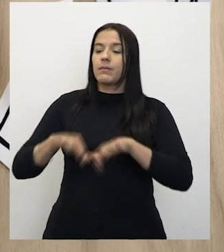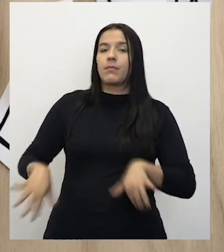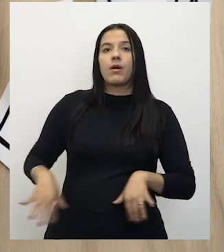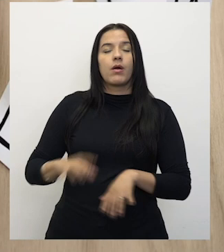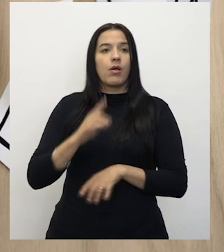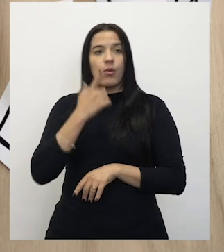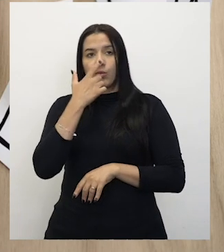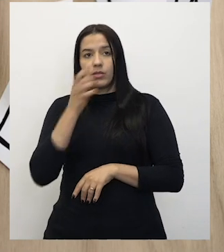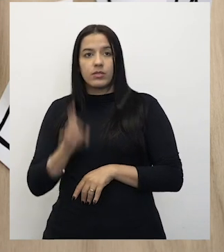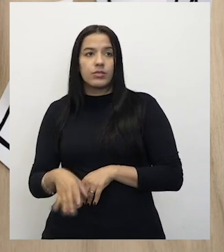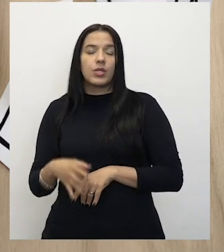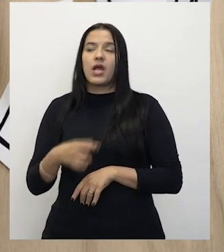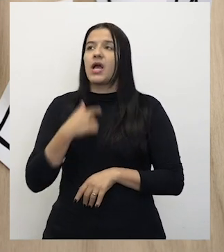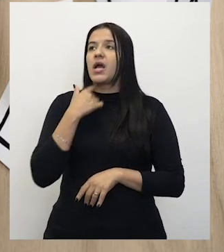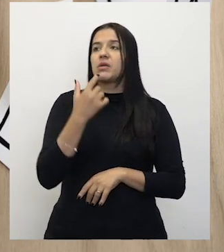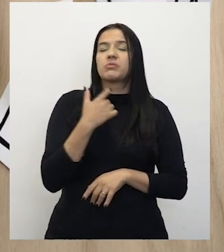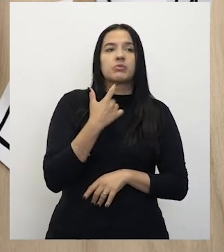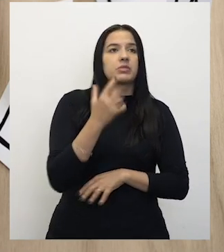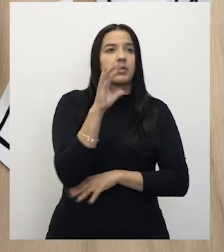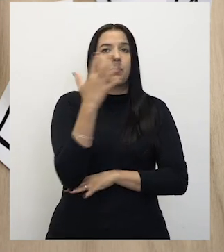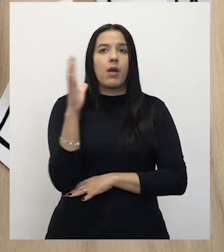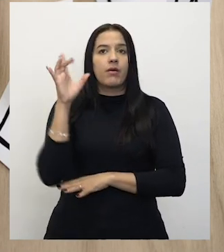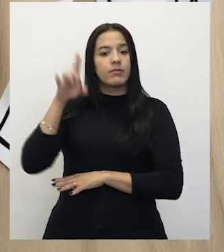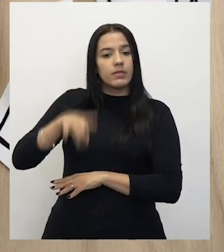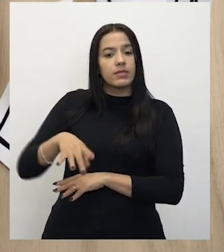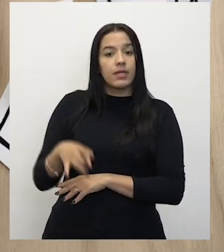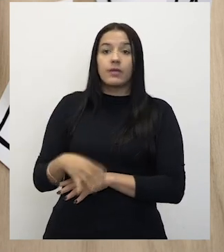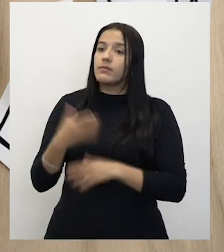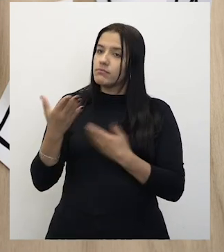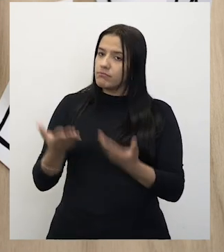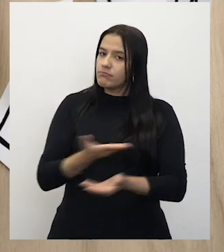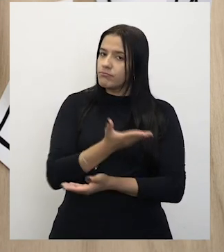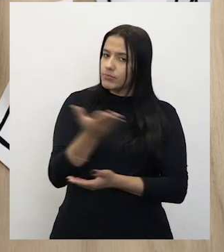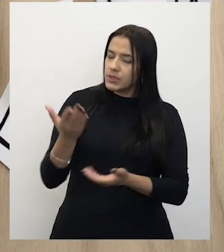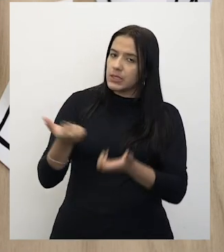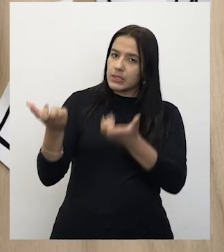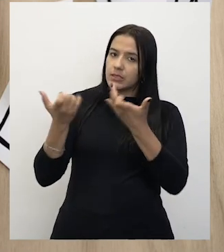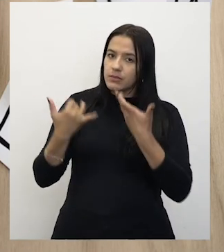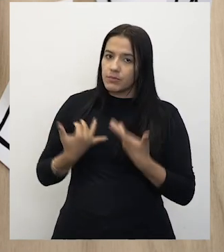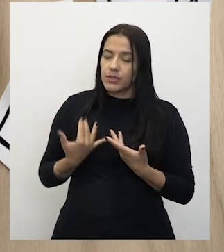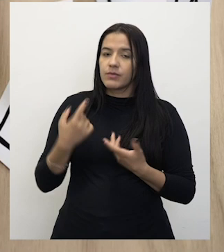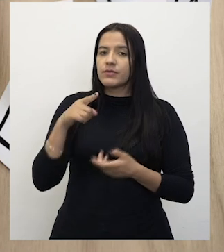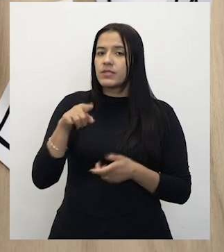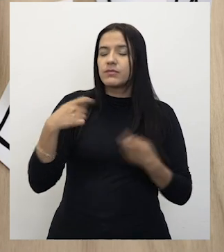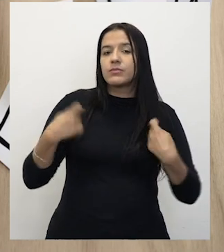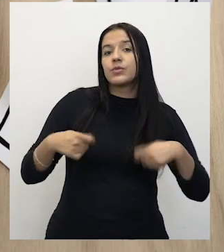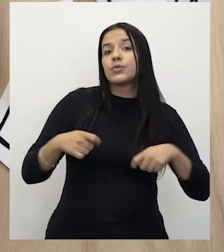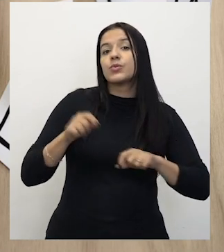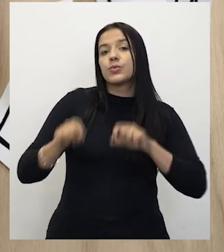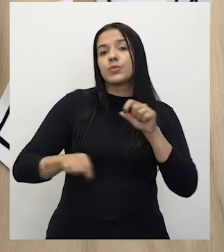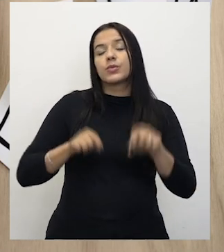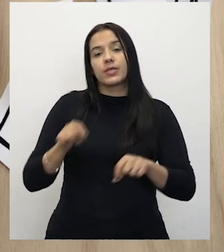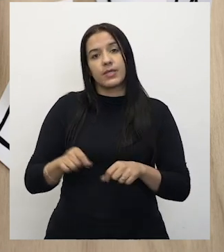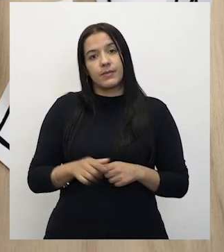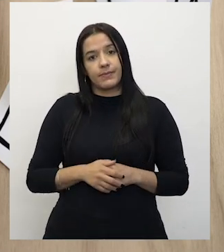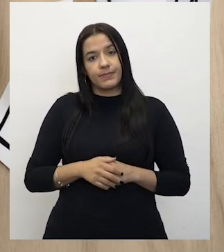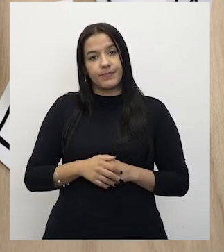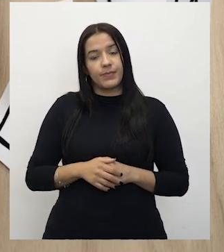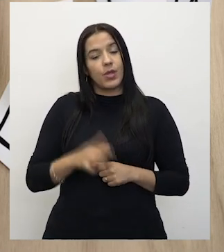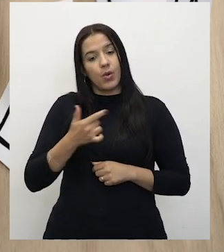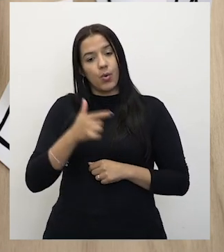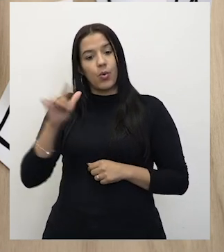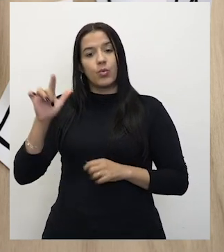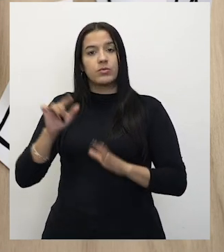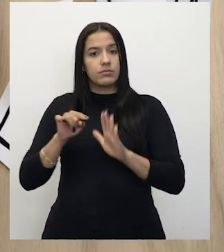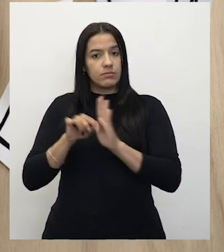não consegui plantar uma árvore. Então, conta pra gente, o que precisa ser corrigido, não é? Outras sugestões de melhoria também. Então,